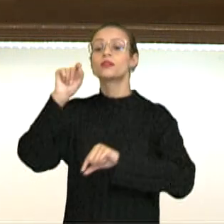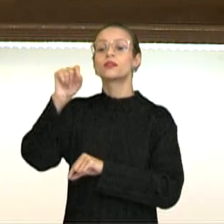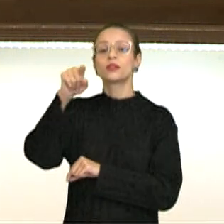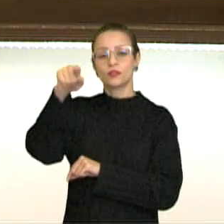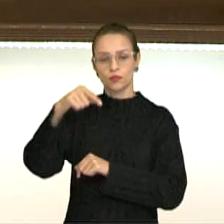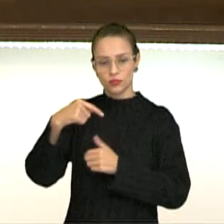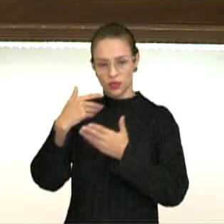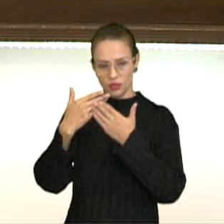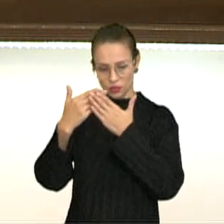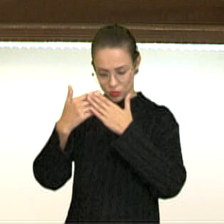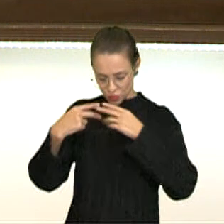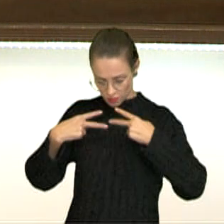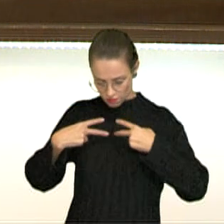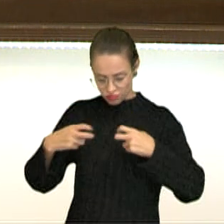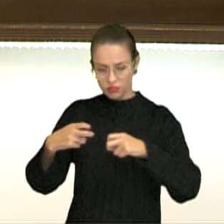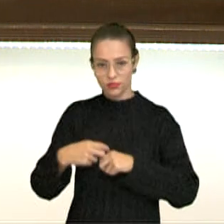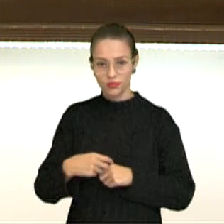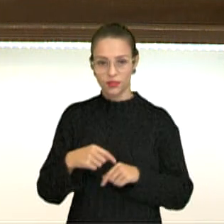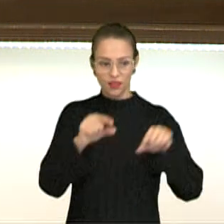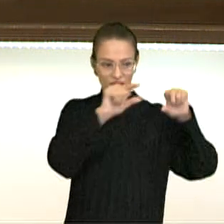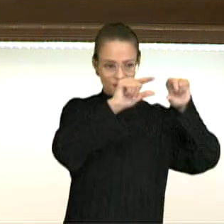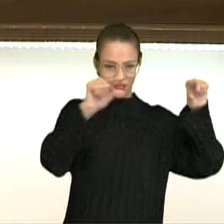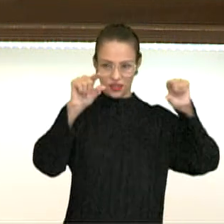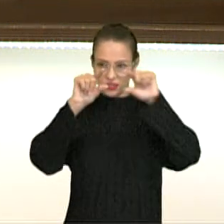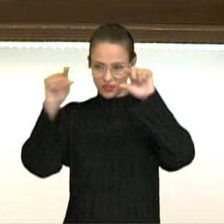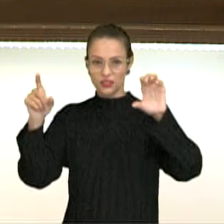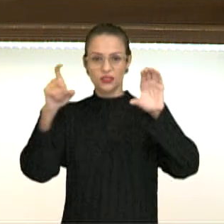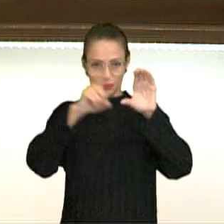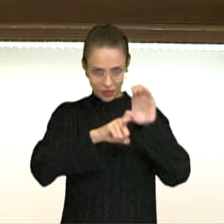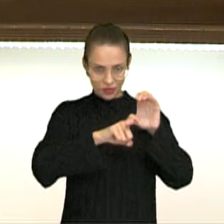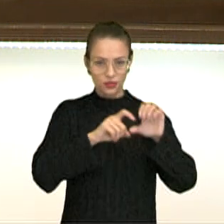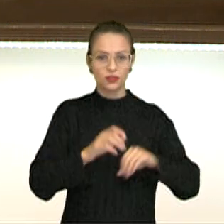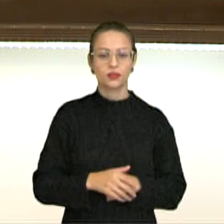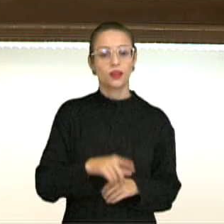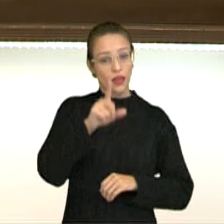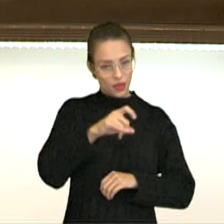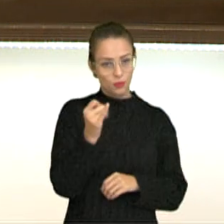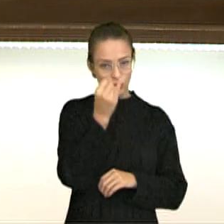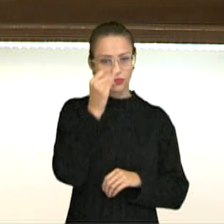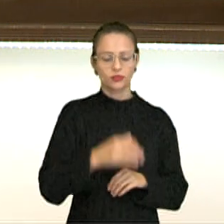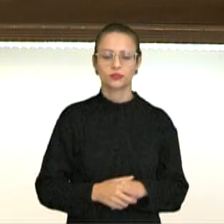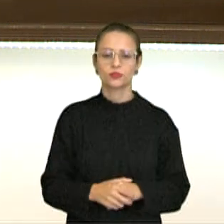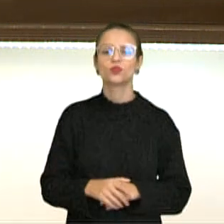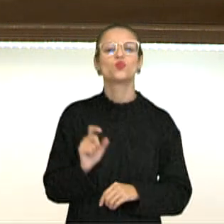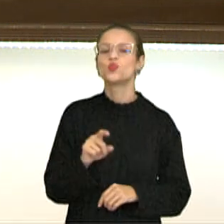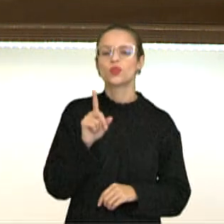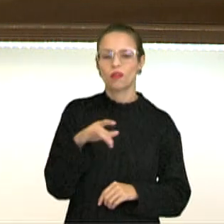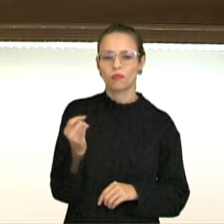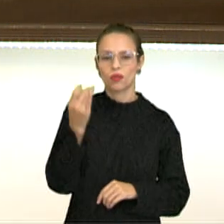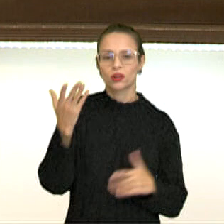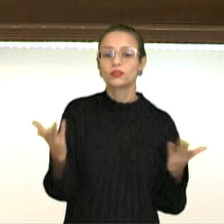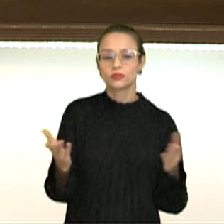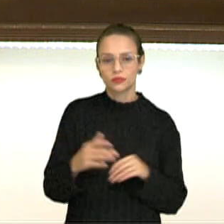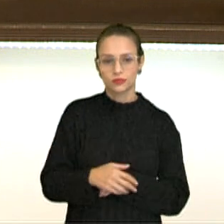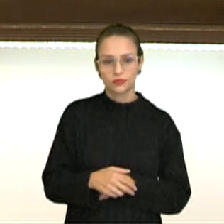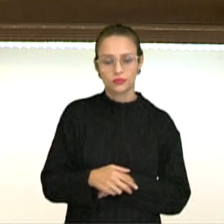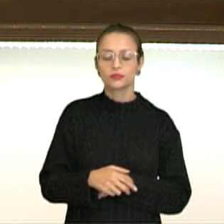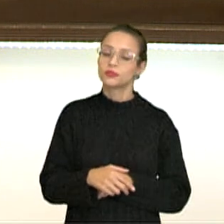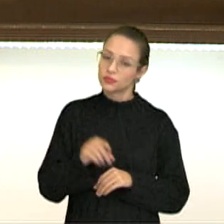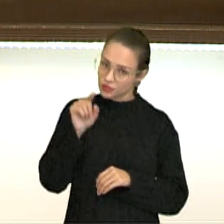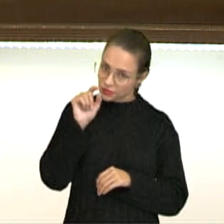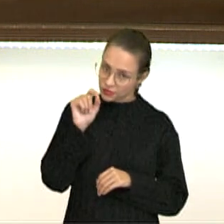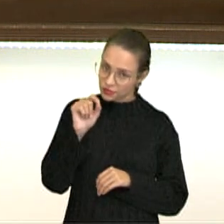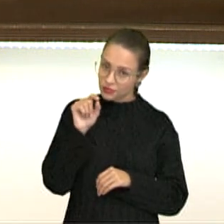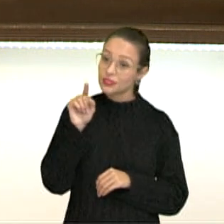estude suas emoções. Uma depende da outra? Vamos pensar. Na primeira eu tenho, é importante. O que é importante? É